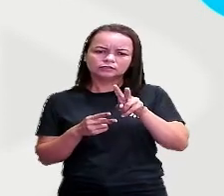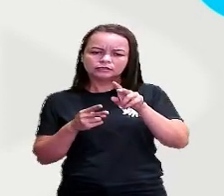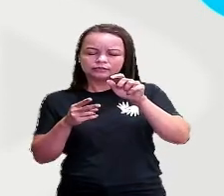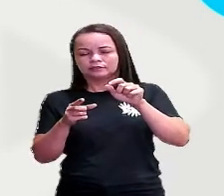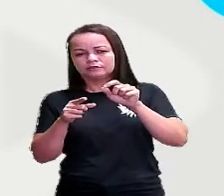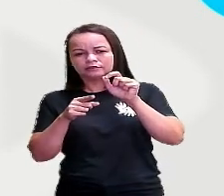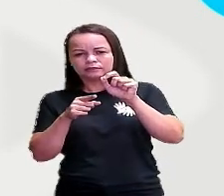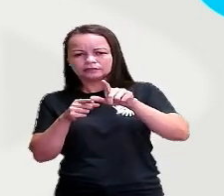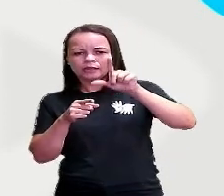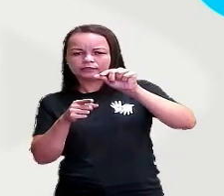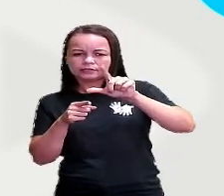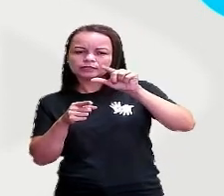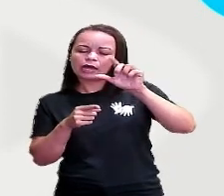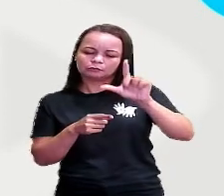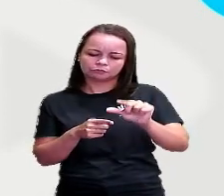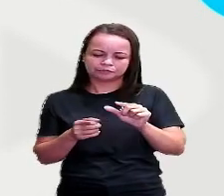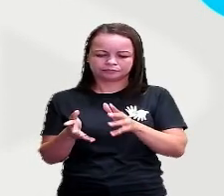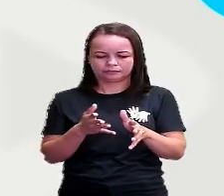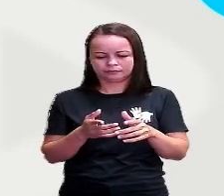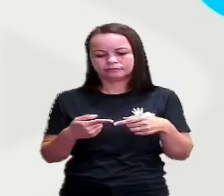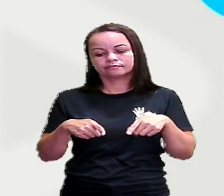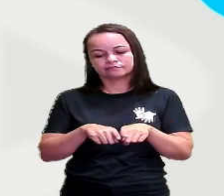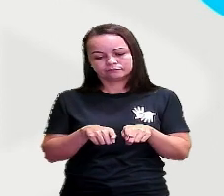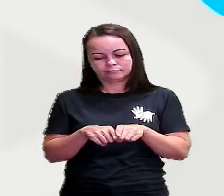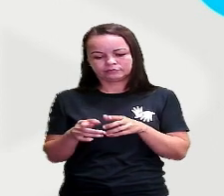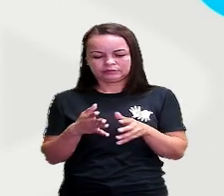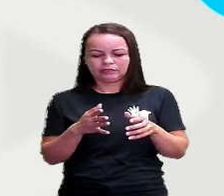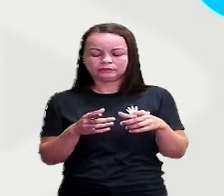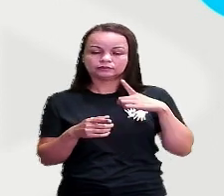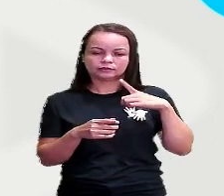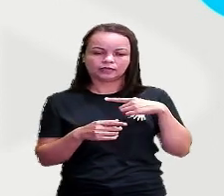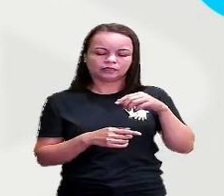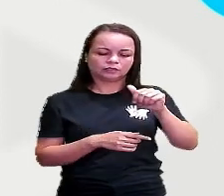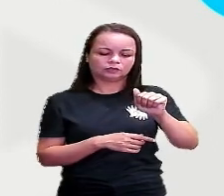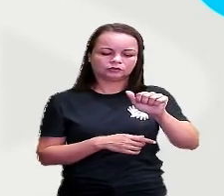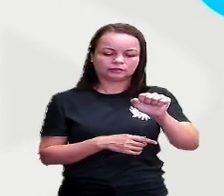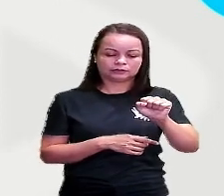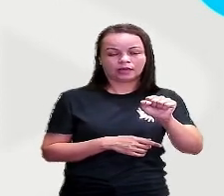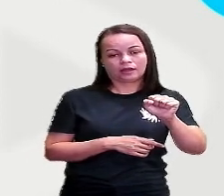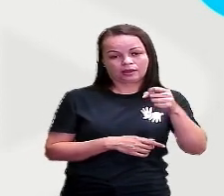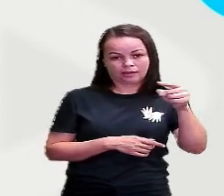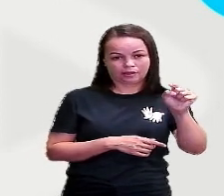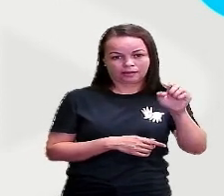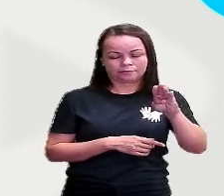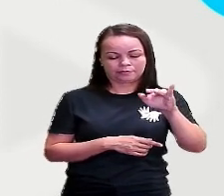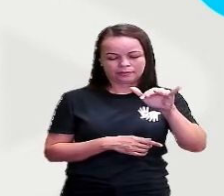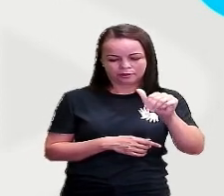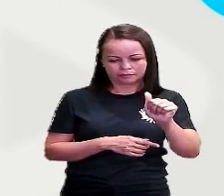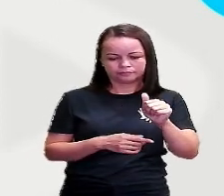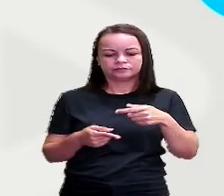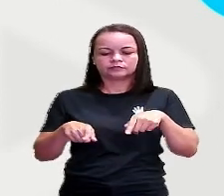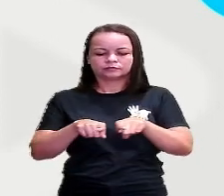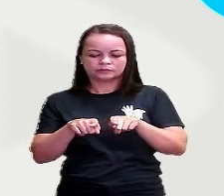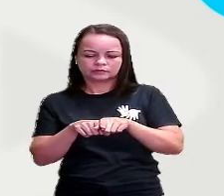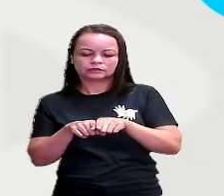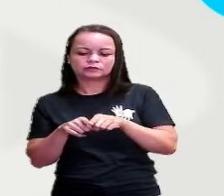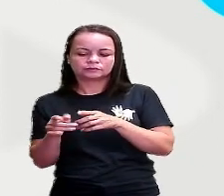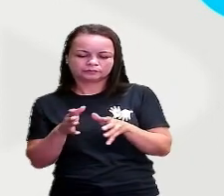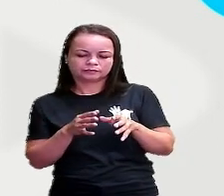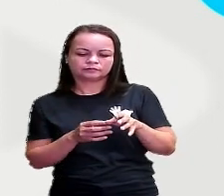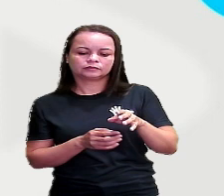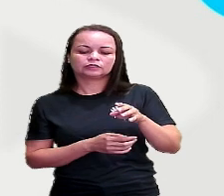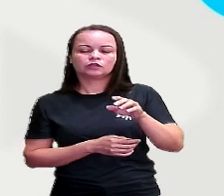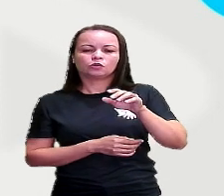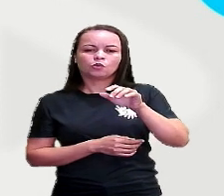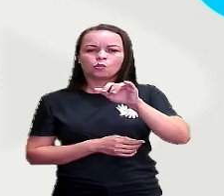caso, sábia, né? Esse adjetivo aqui. O bi e o a